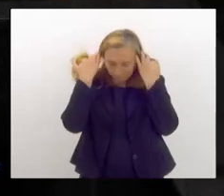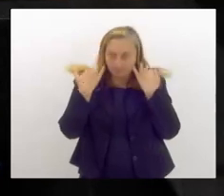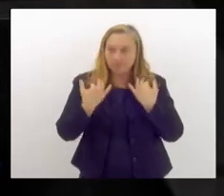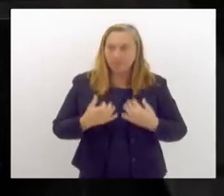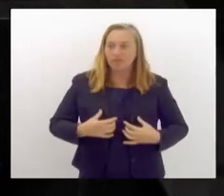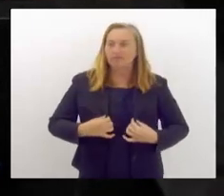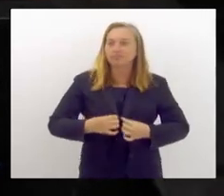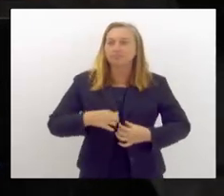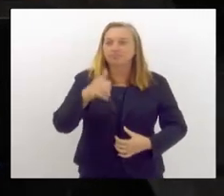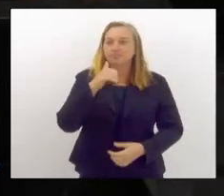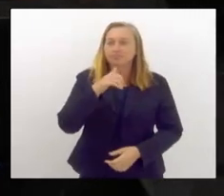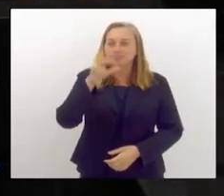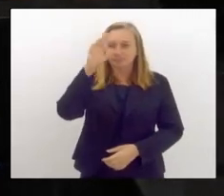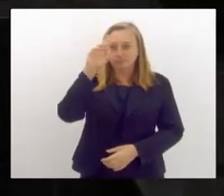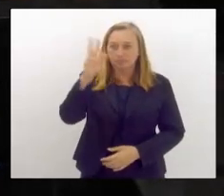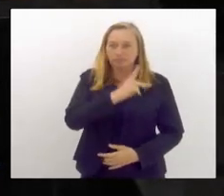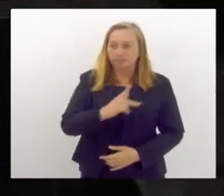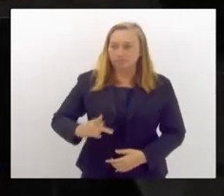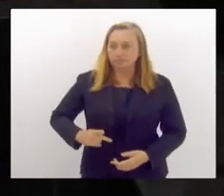Senhora presidente,